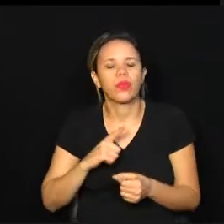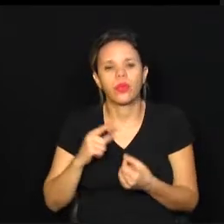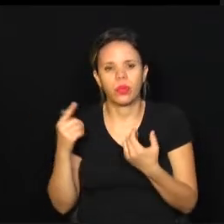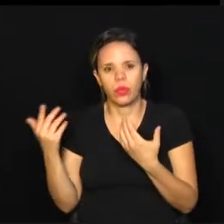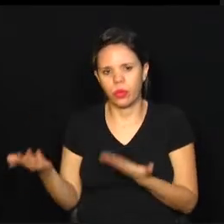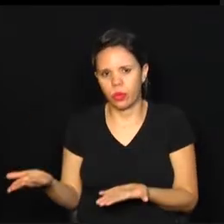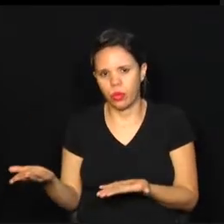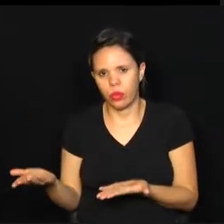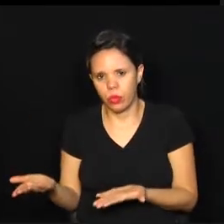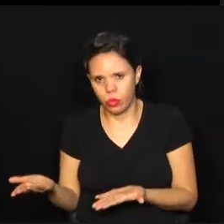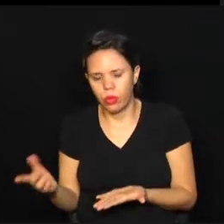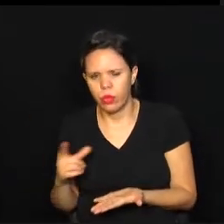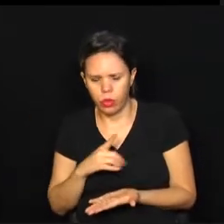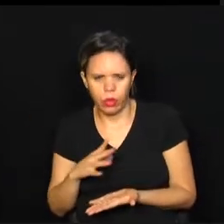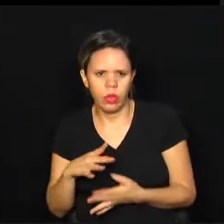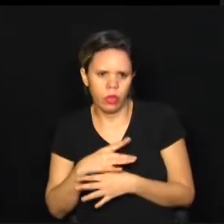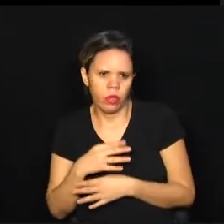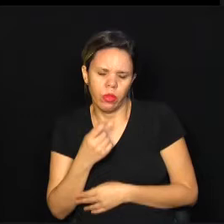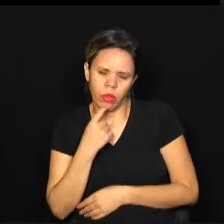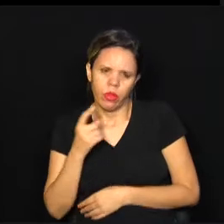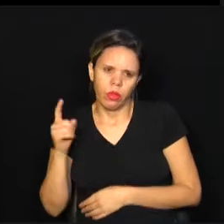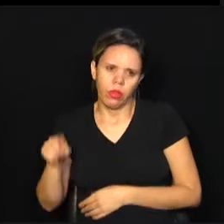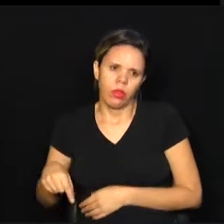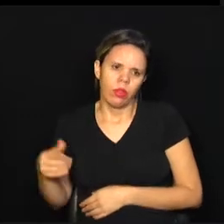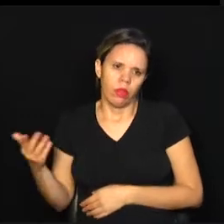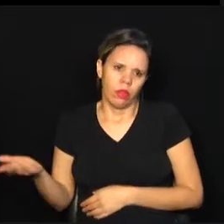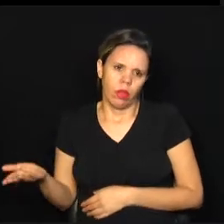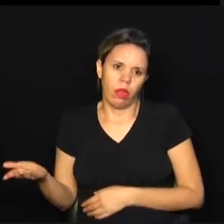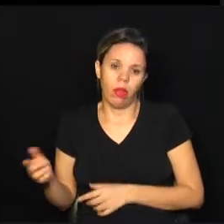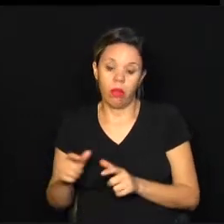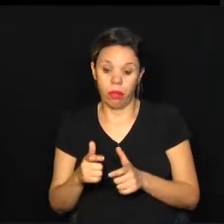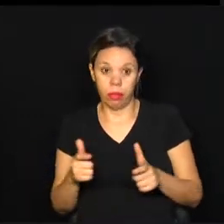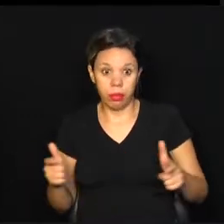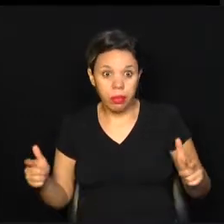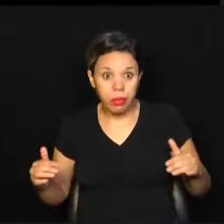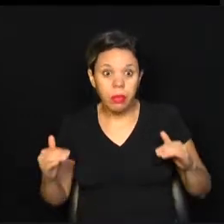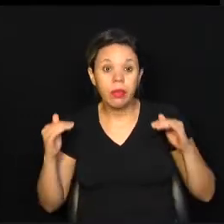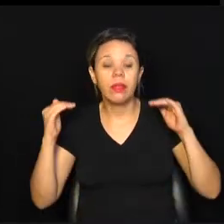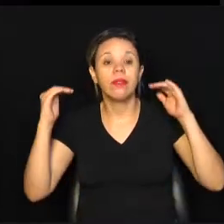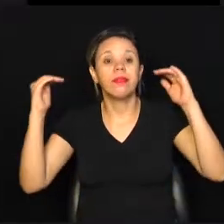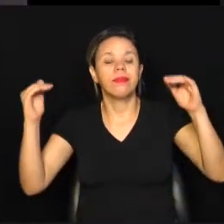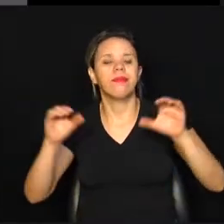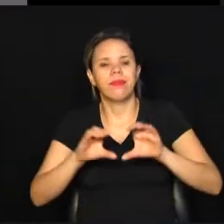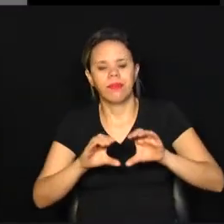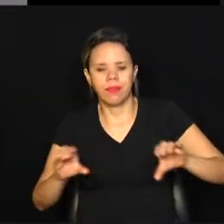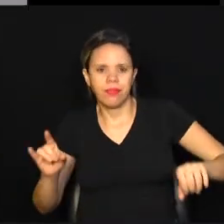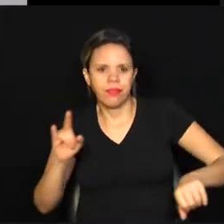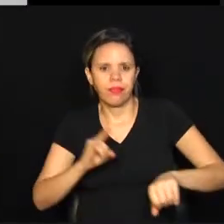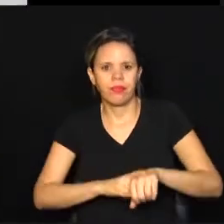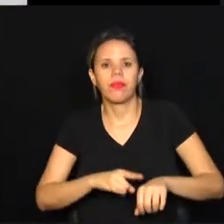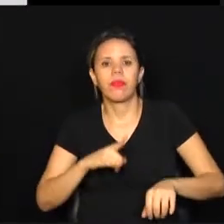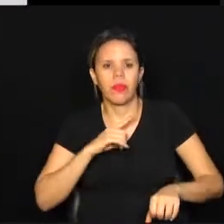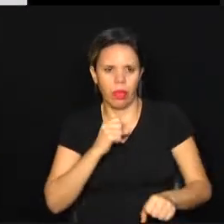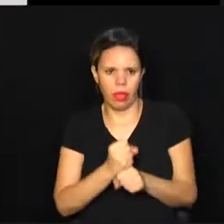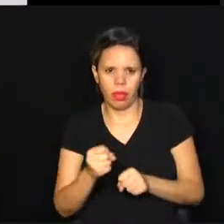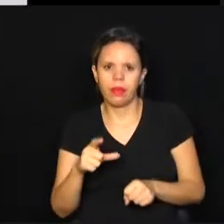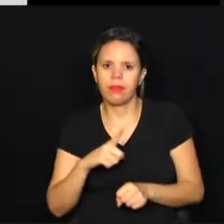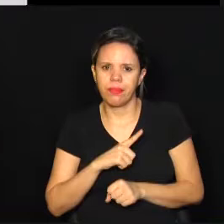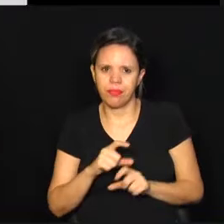A gente tem uma cidade de Campinas bastante avançada na questão do esgotamento sanitário,